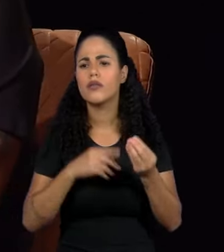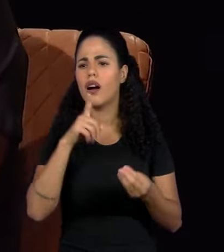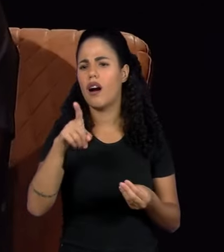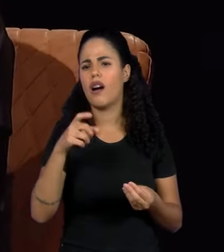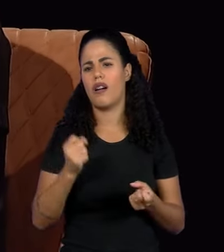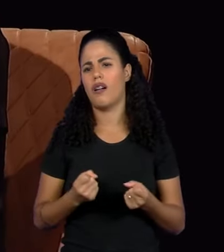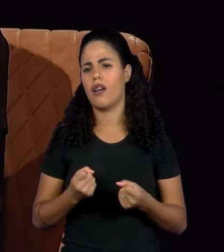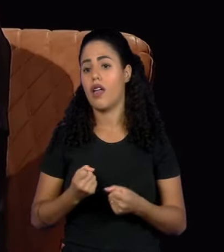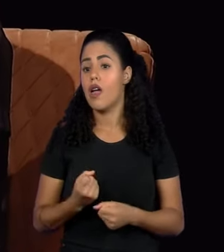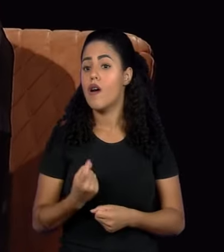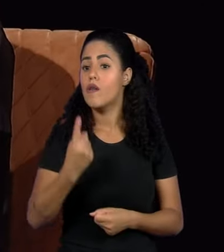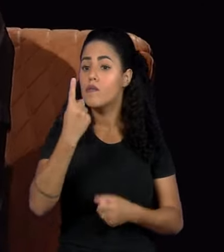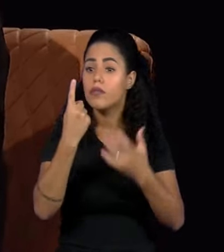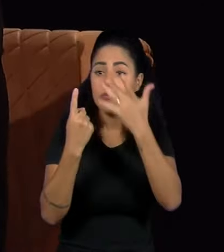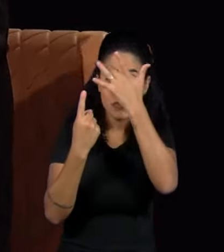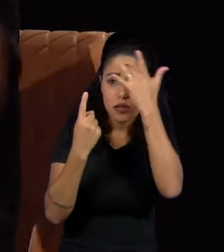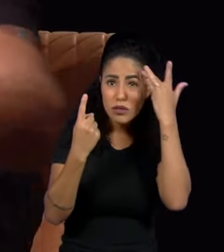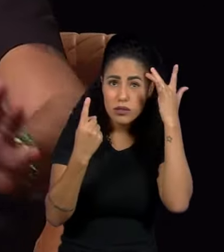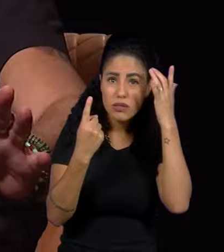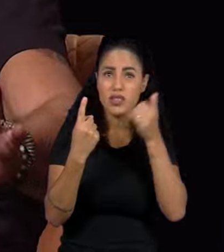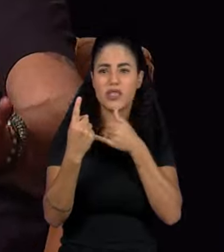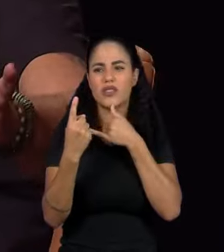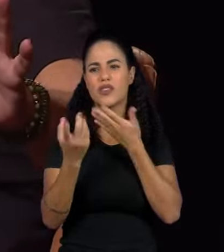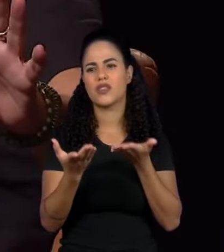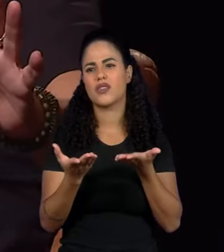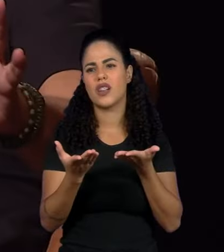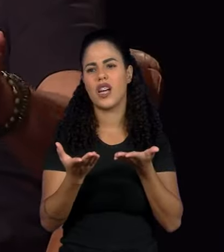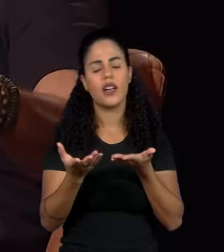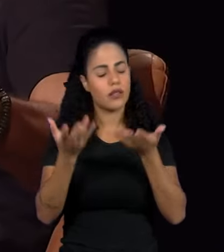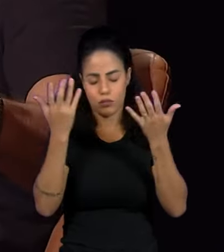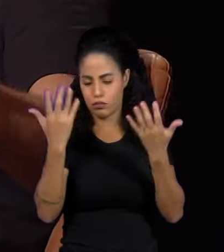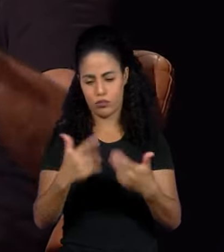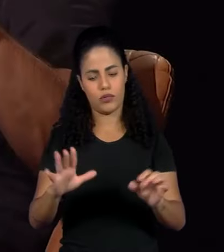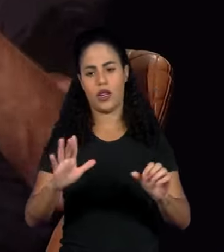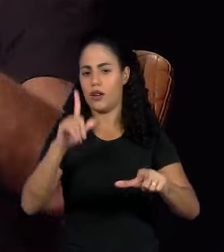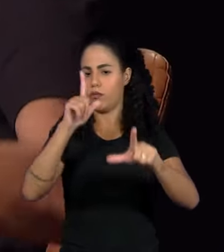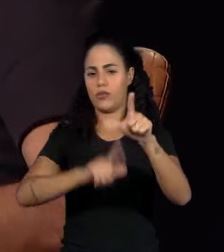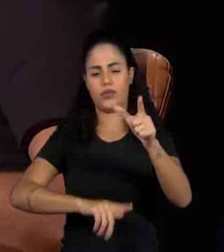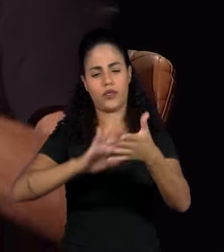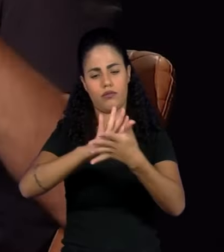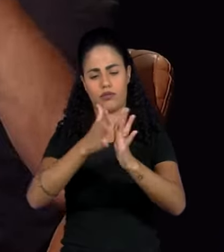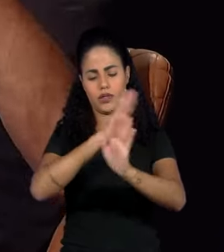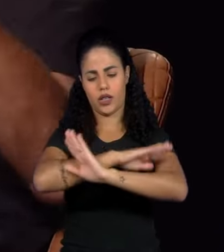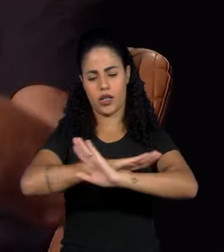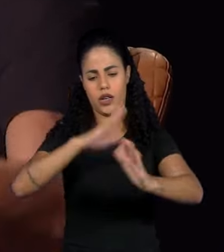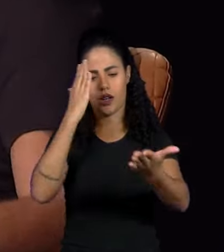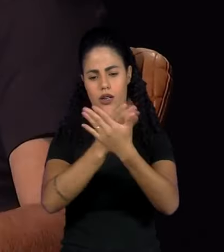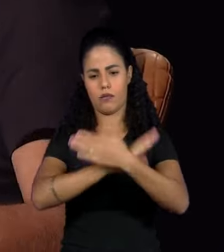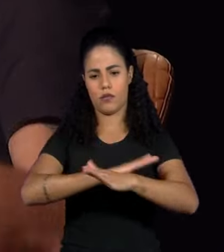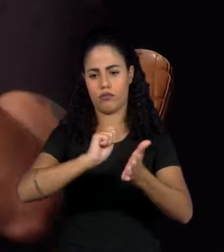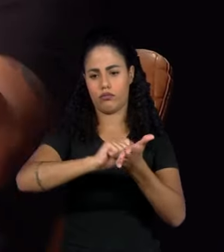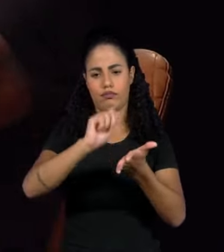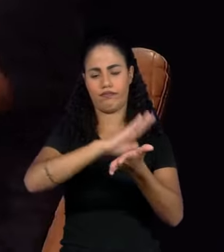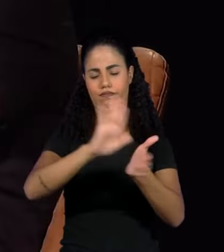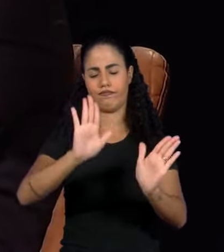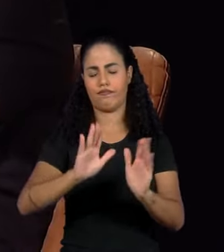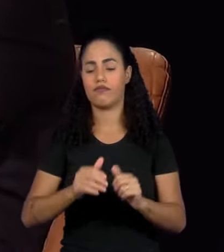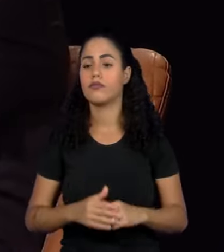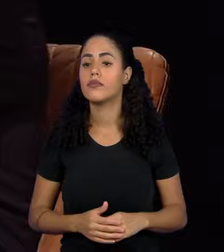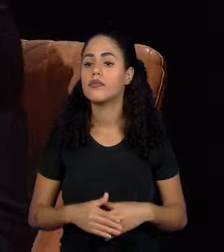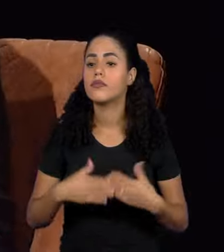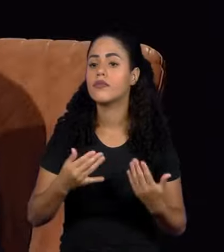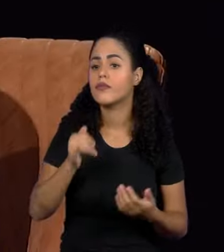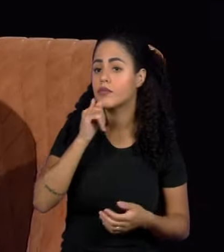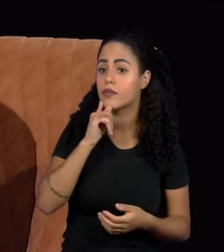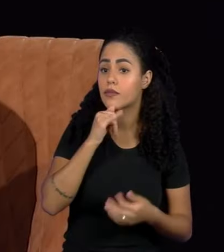machuca uma pessoa no público, então a gente não precisa dessa música, né? E mesmo assim, sempre vi isso, porque toda vez, que nem agora, que